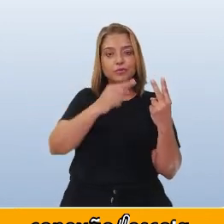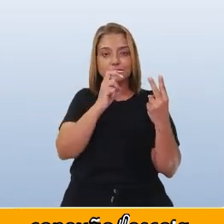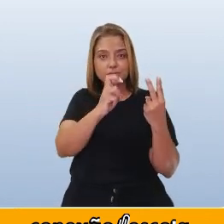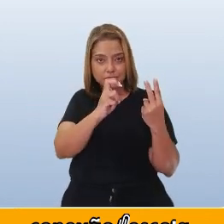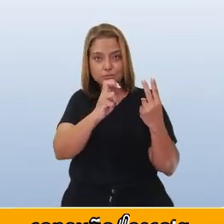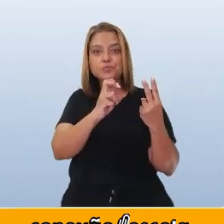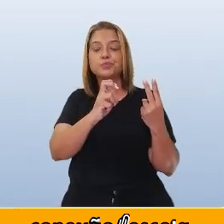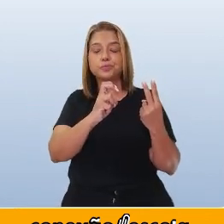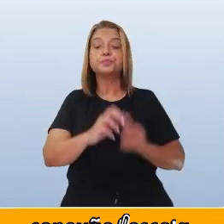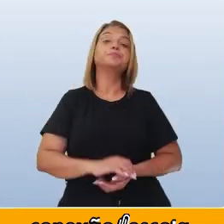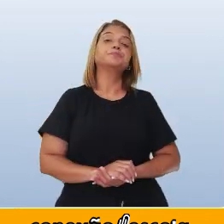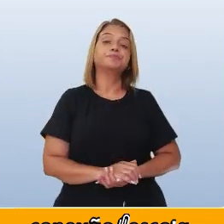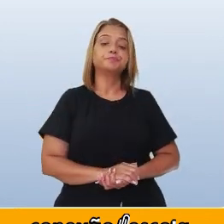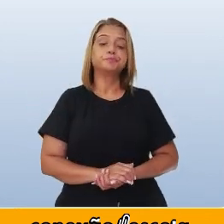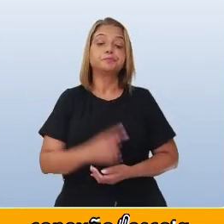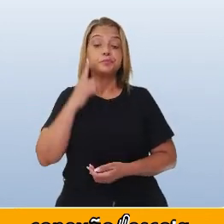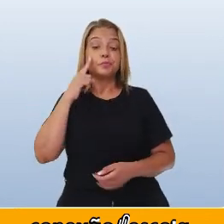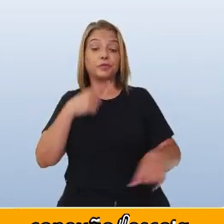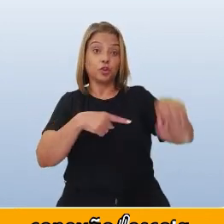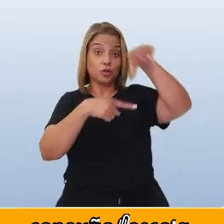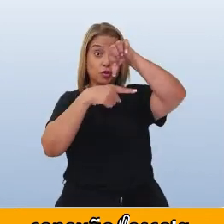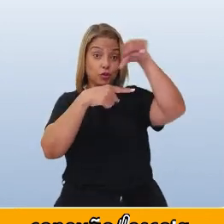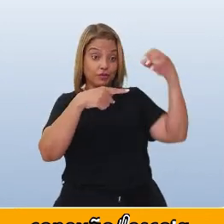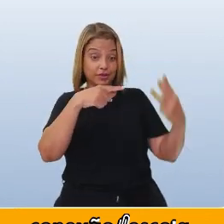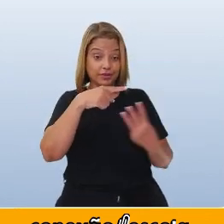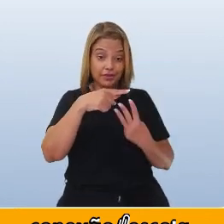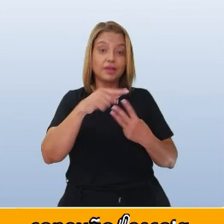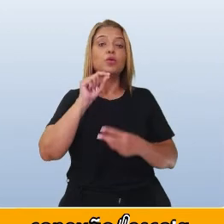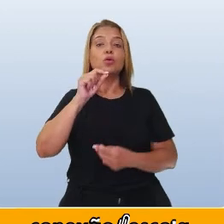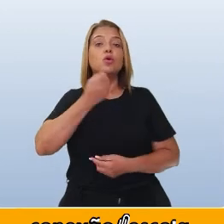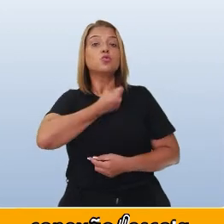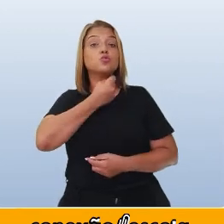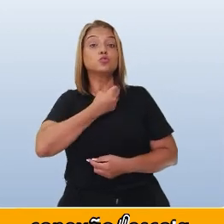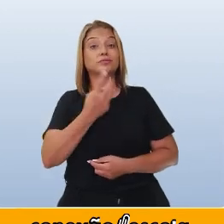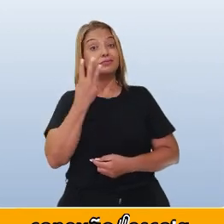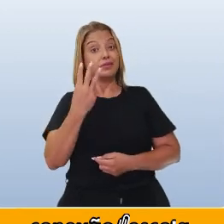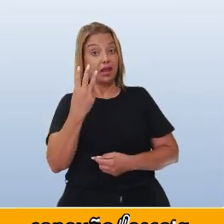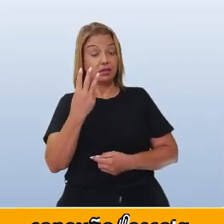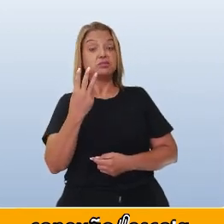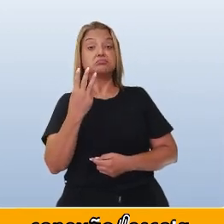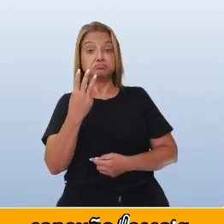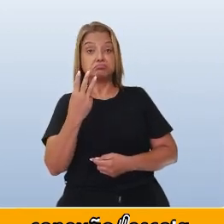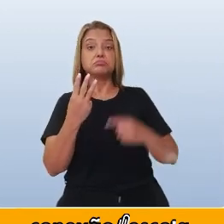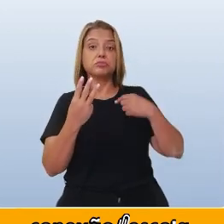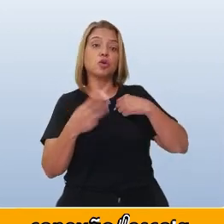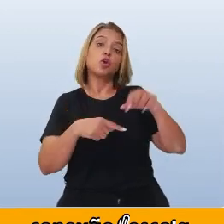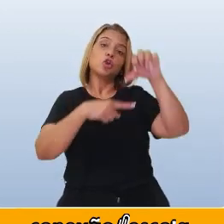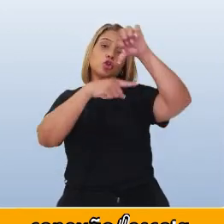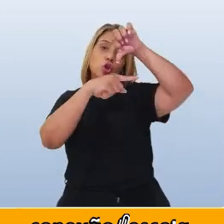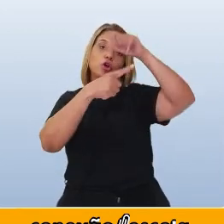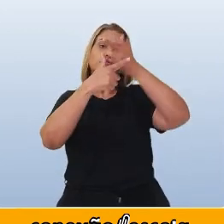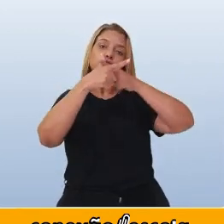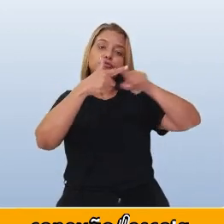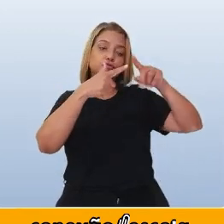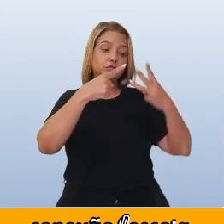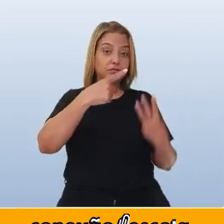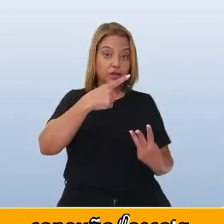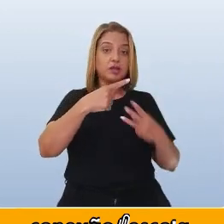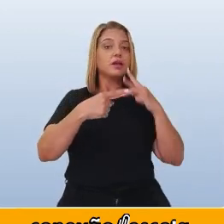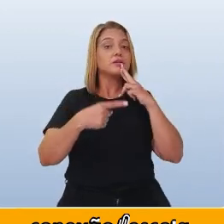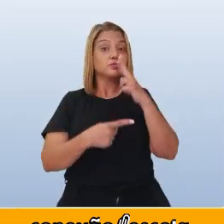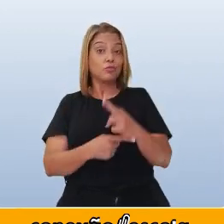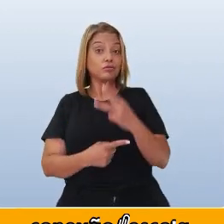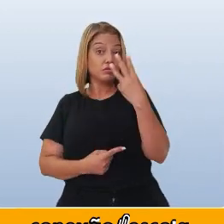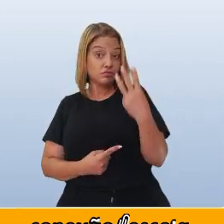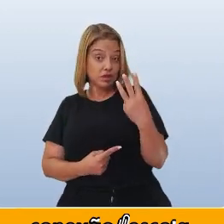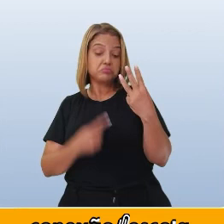9 terços, que é uma representação fracionária de um número inteiro, já que dividimos 9 por 3, dá 3. Então,